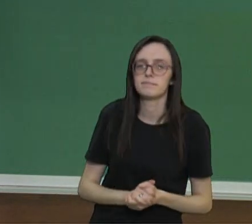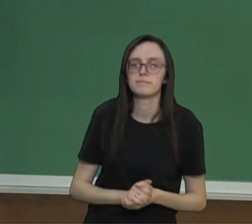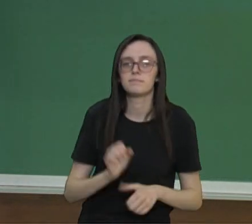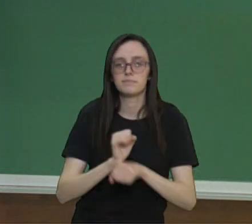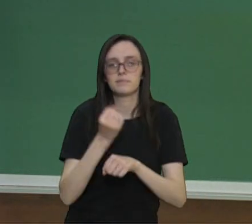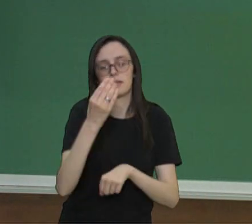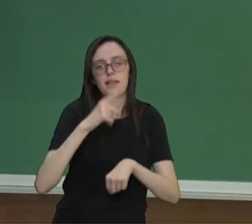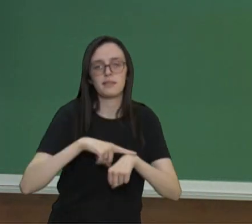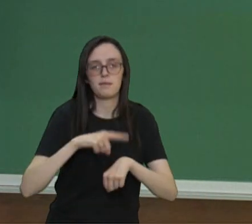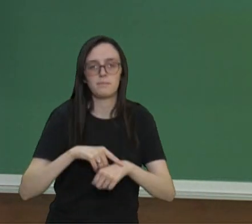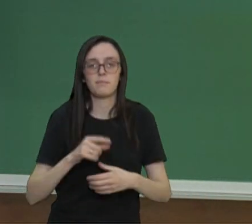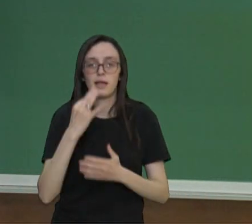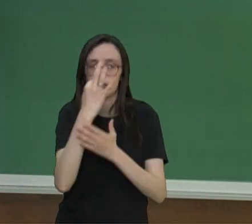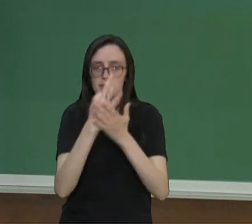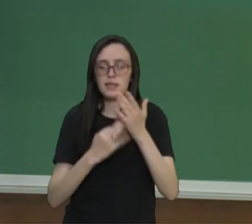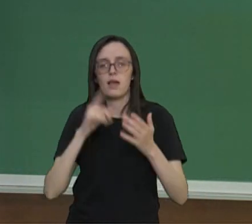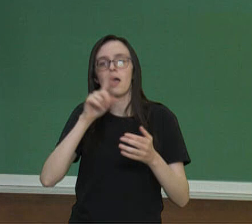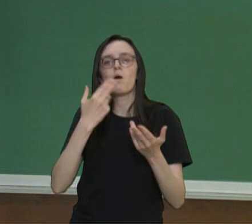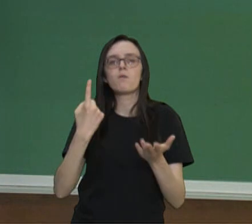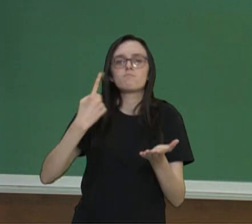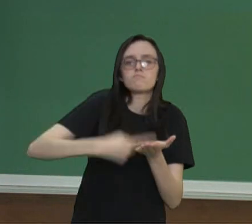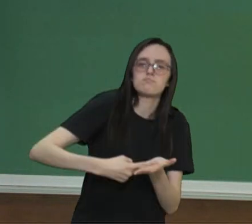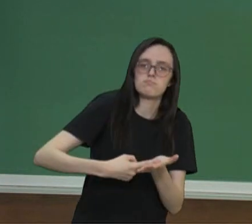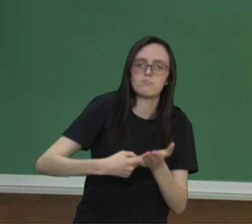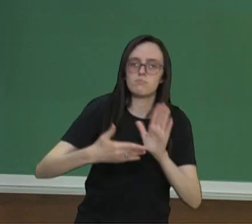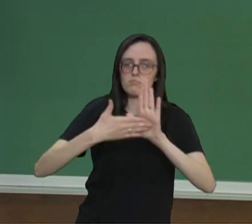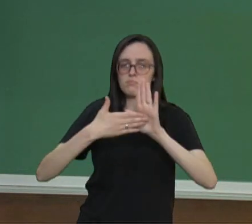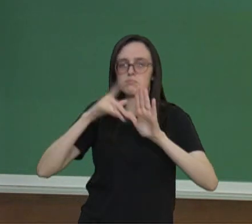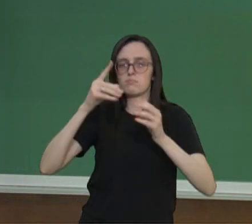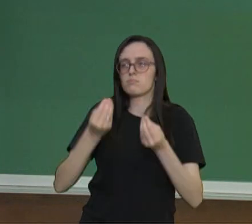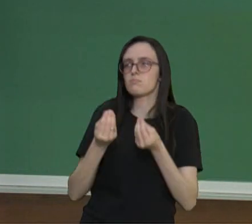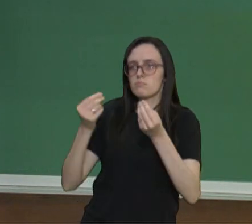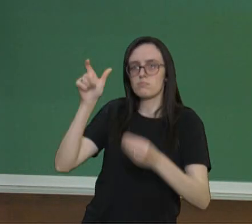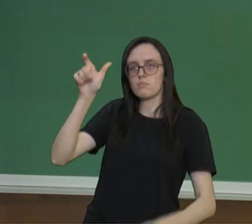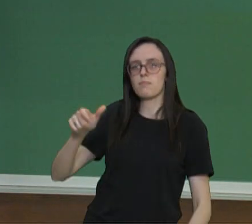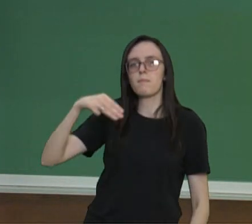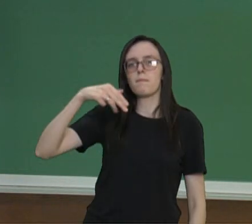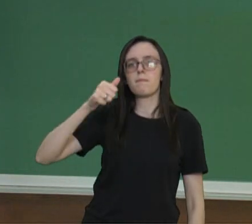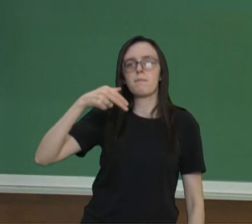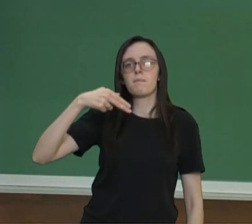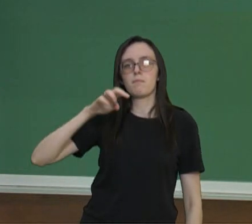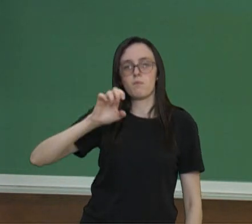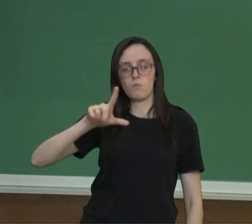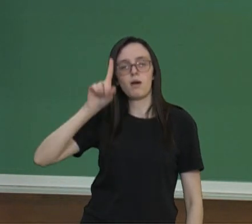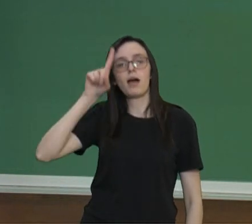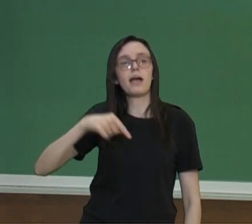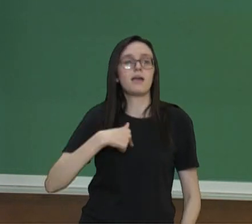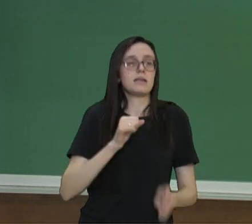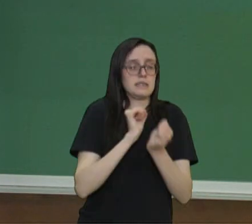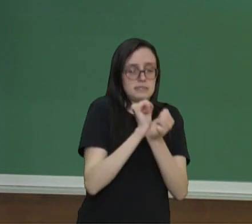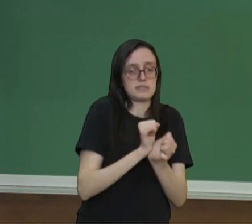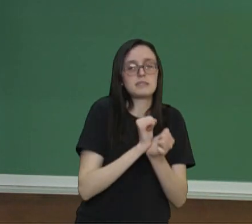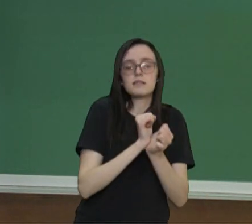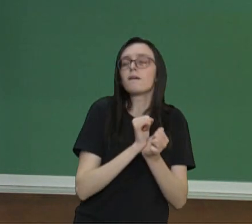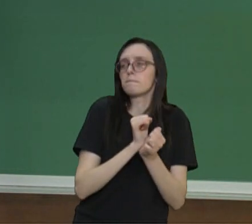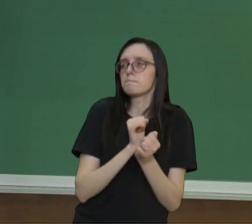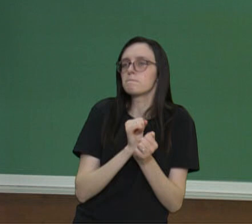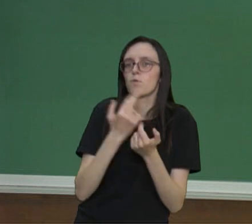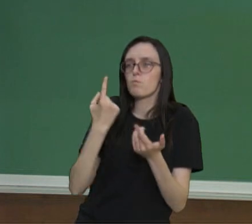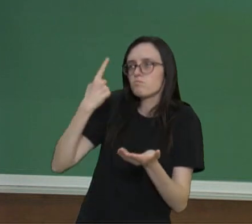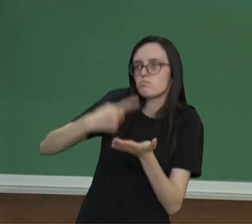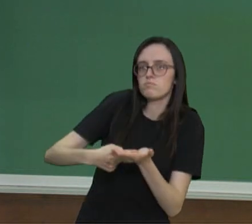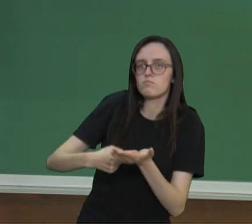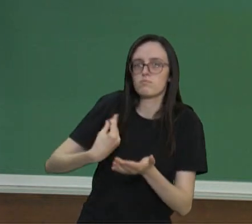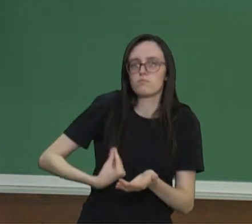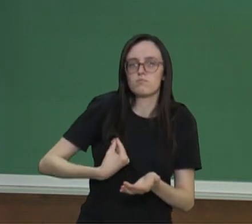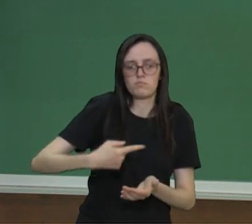aí. Esse texto é um tratado proposto a Manuel da Silva Ferreira pelos seus escravos durante o tempo em que se